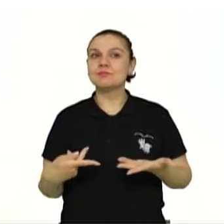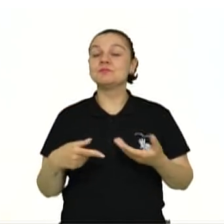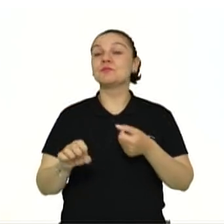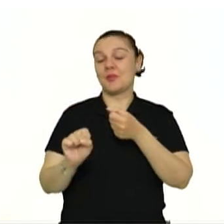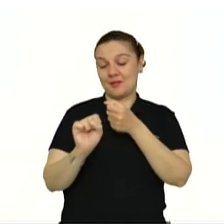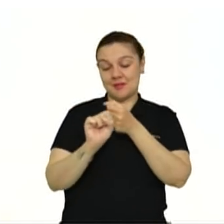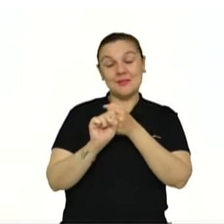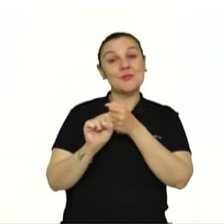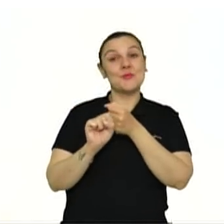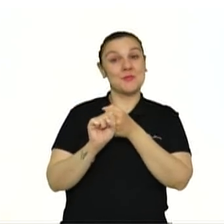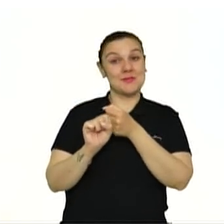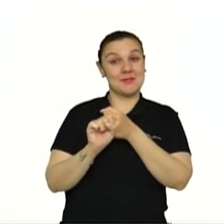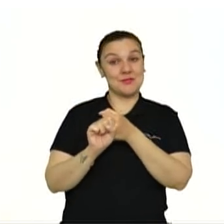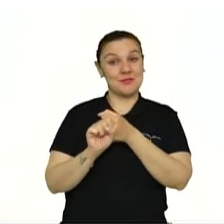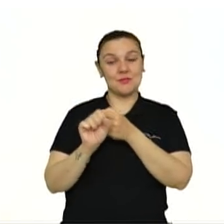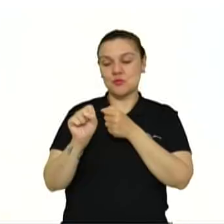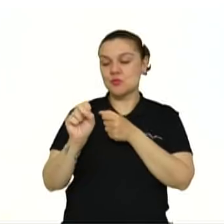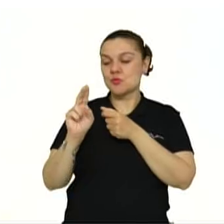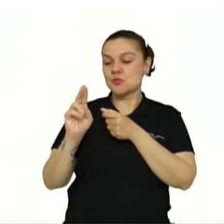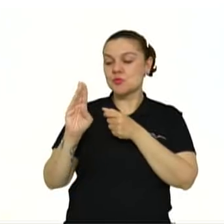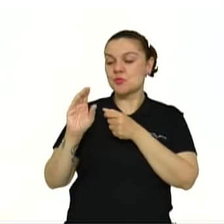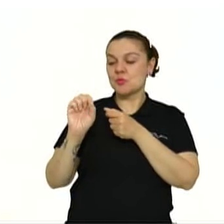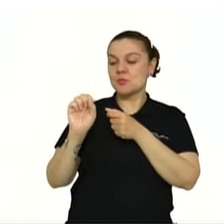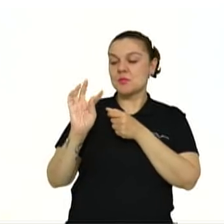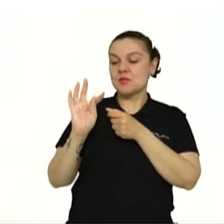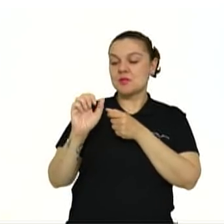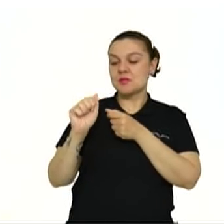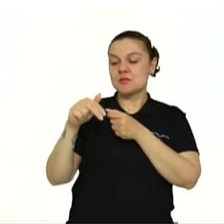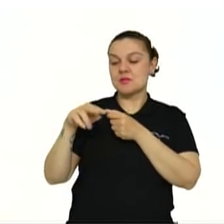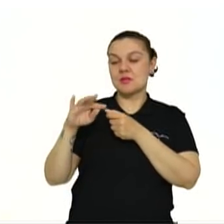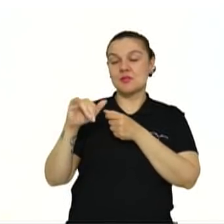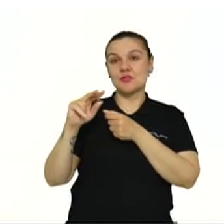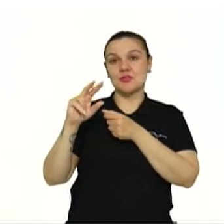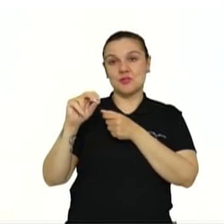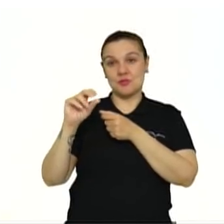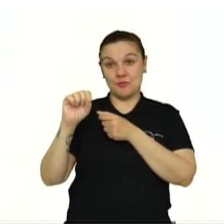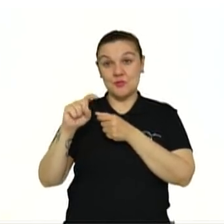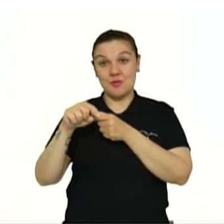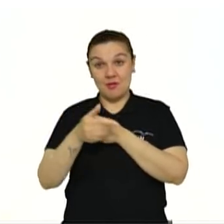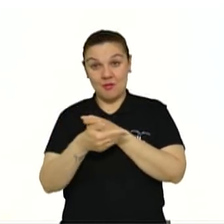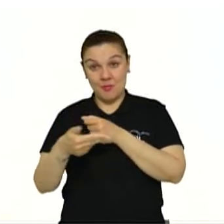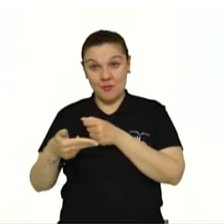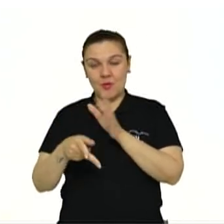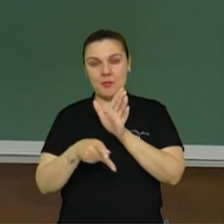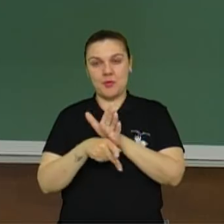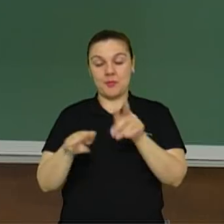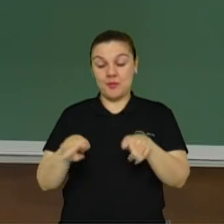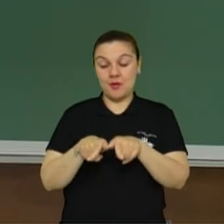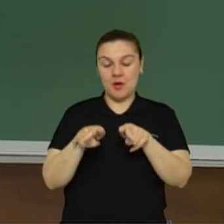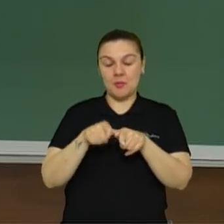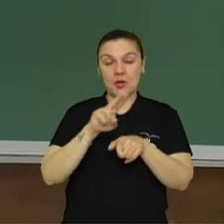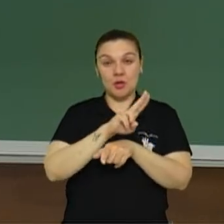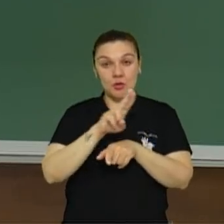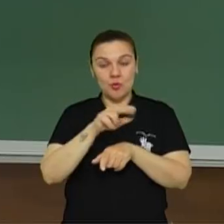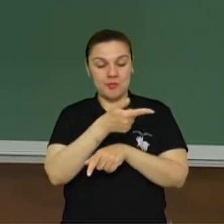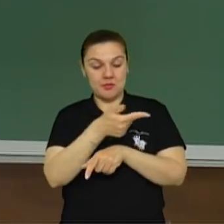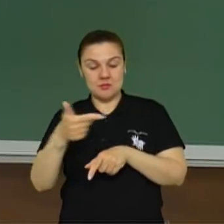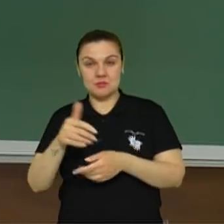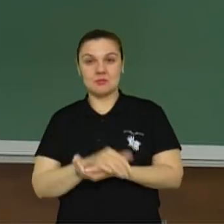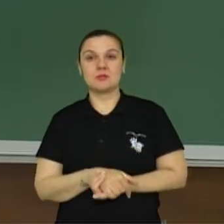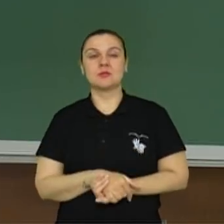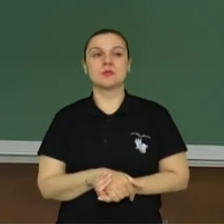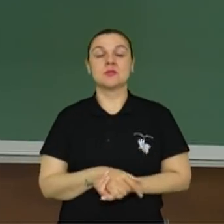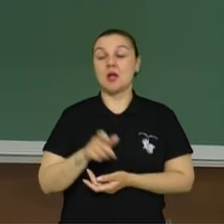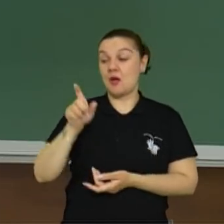dos substantivos. Por quê? Substantivo é a classe gramatical que dá nome às coisas,